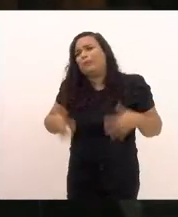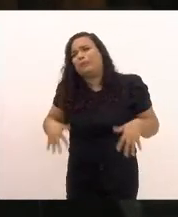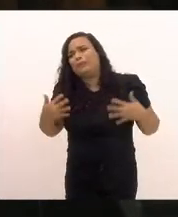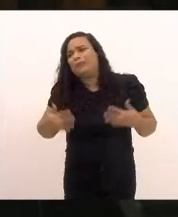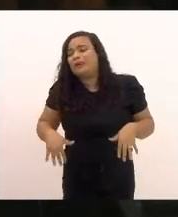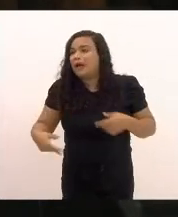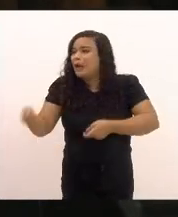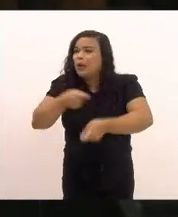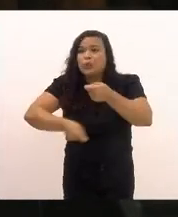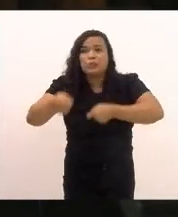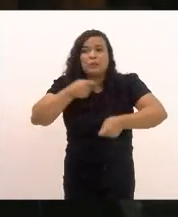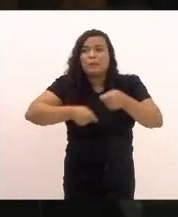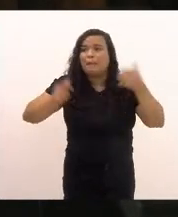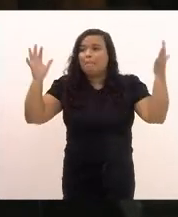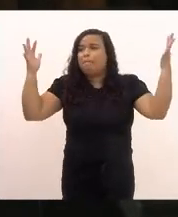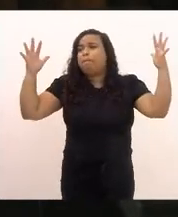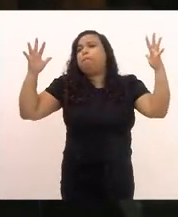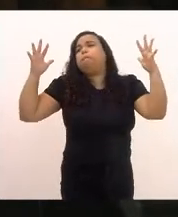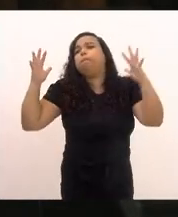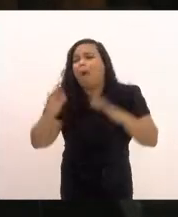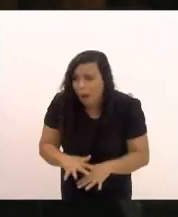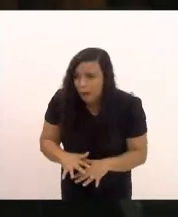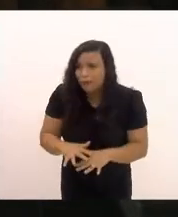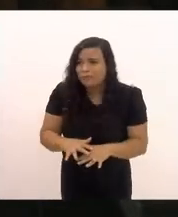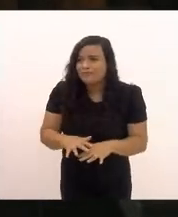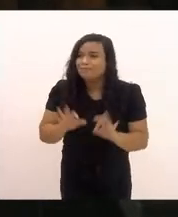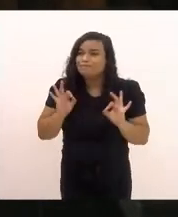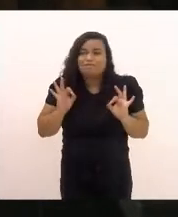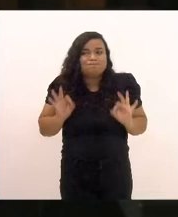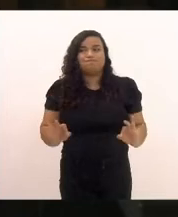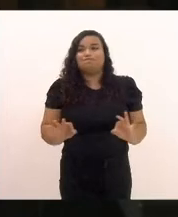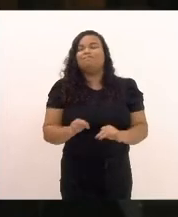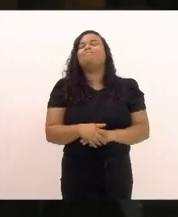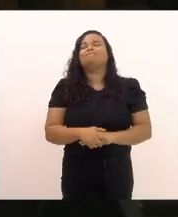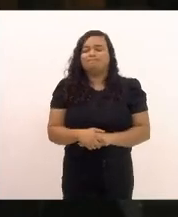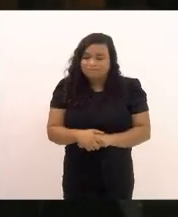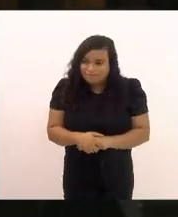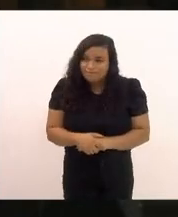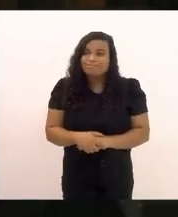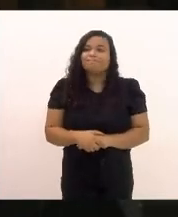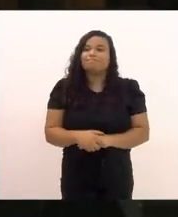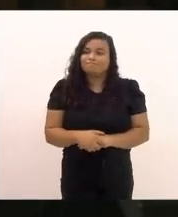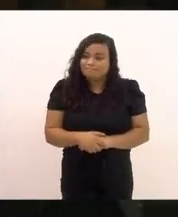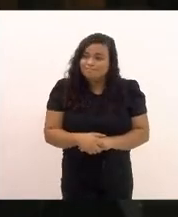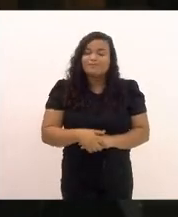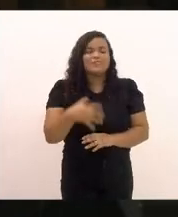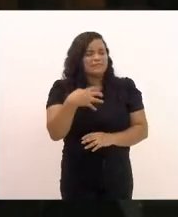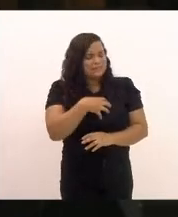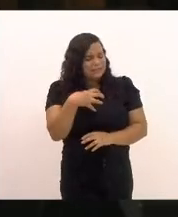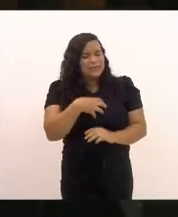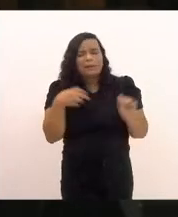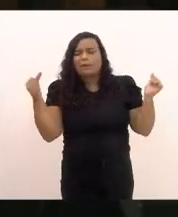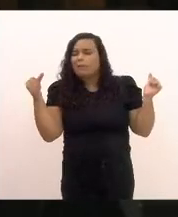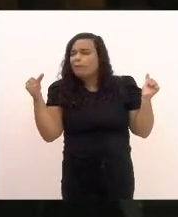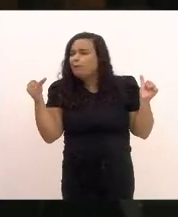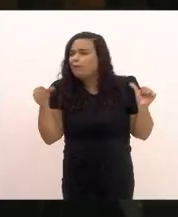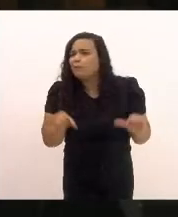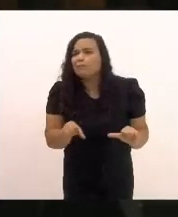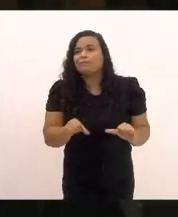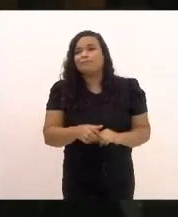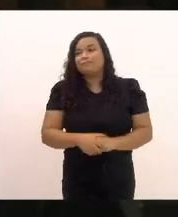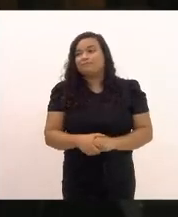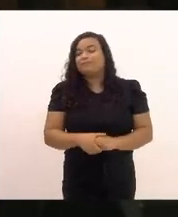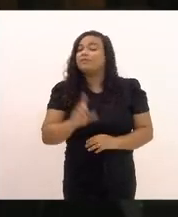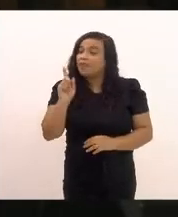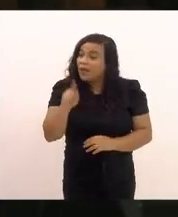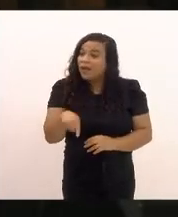economia no chão de uma maneira cruel. E esses são os efeitos